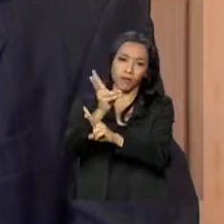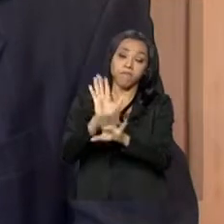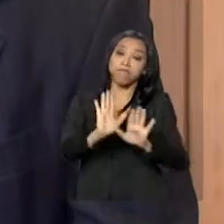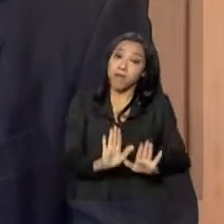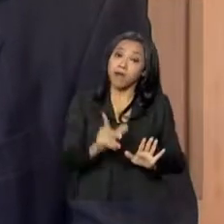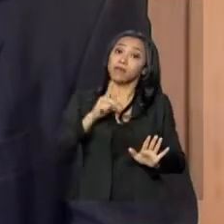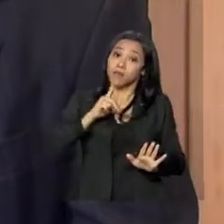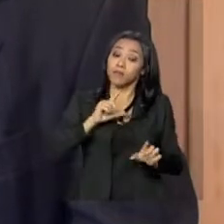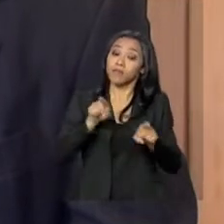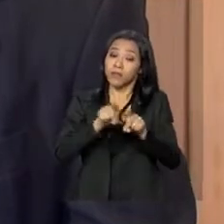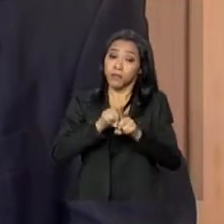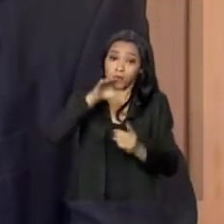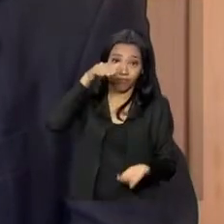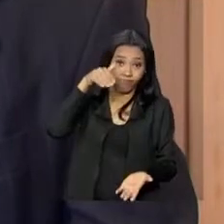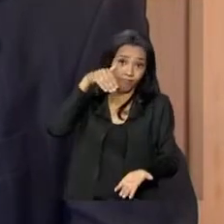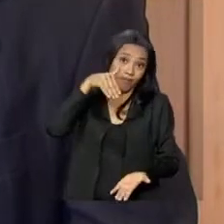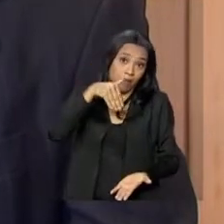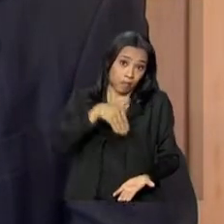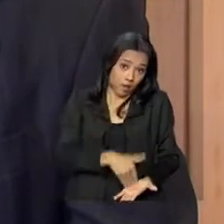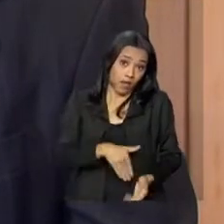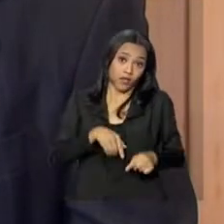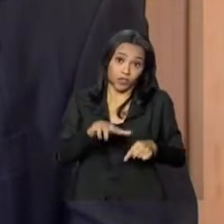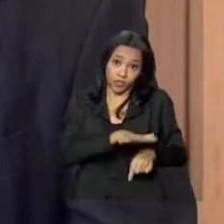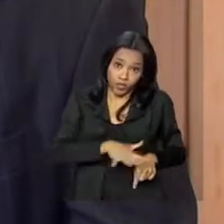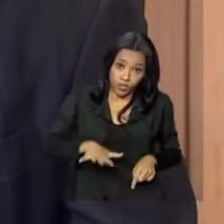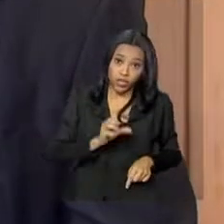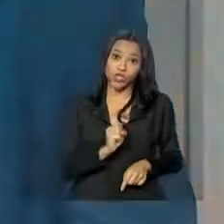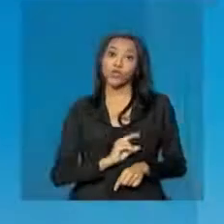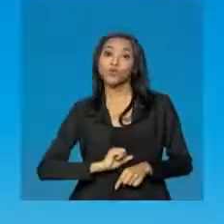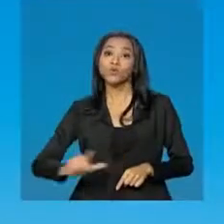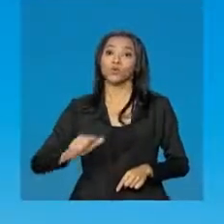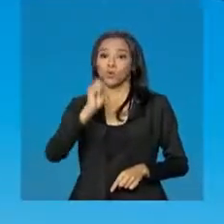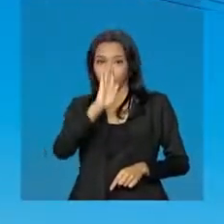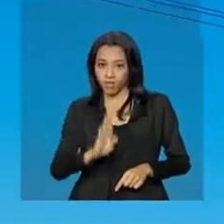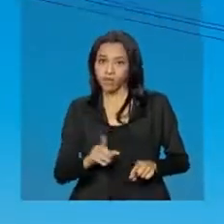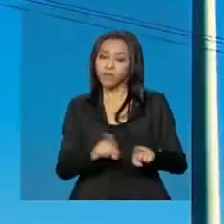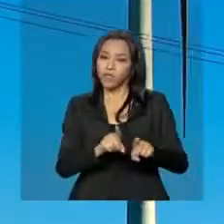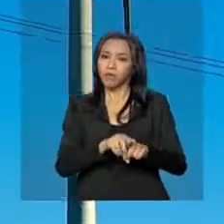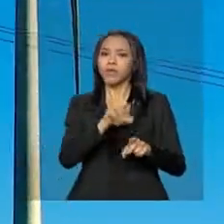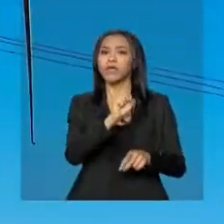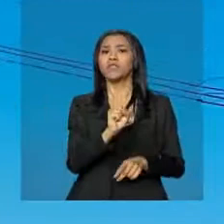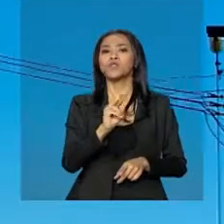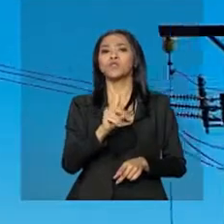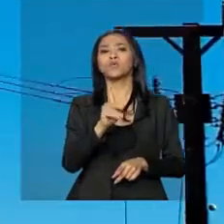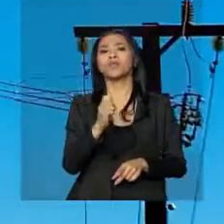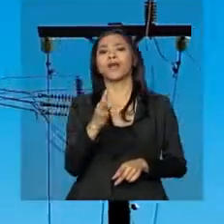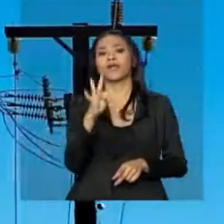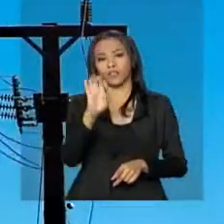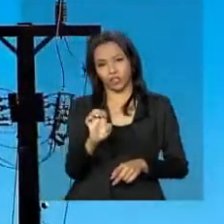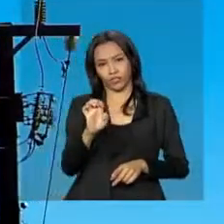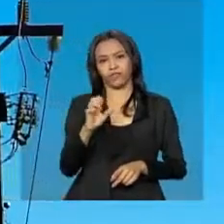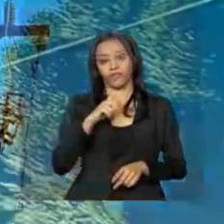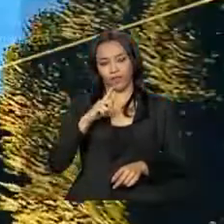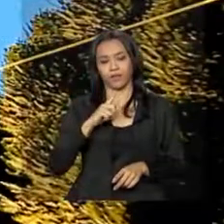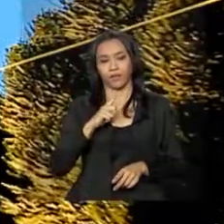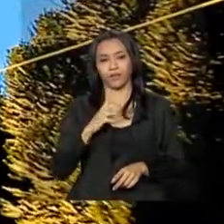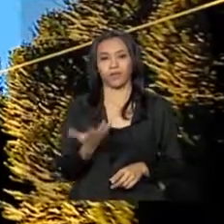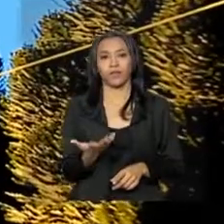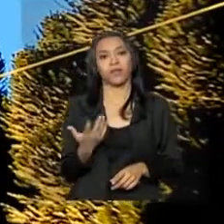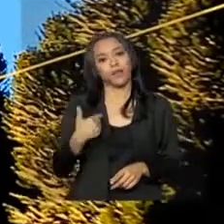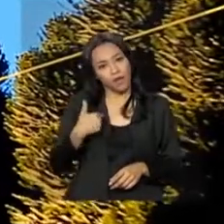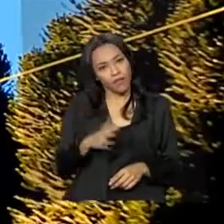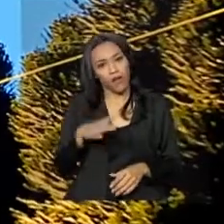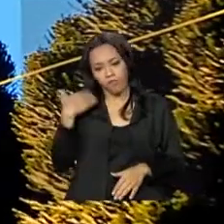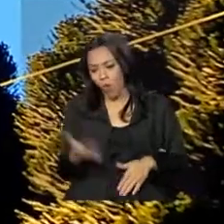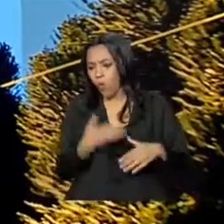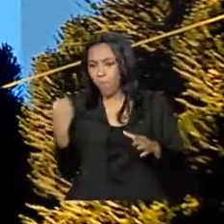tem ventos na região Sul e Sudeste. Então vai se desenvolvendo a